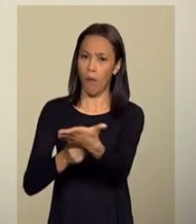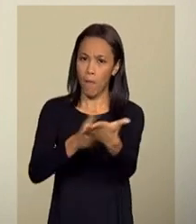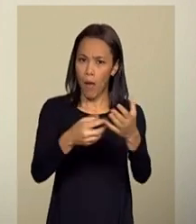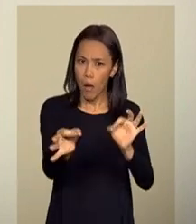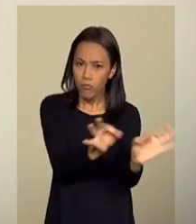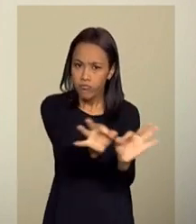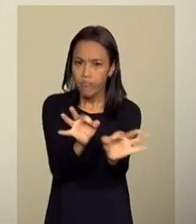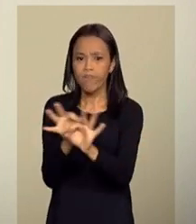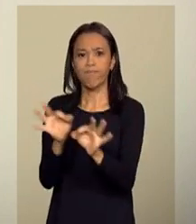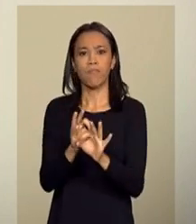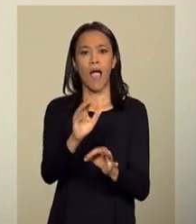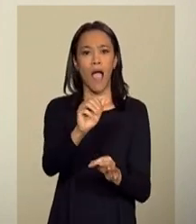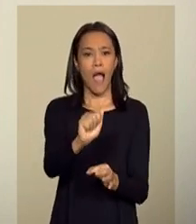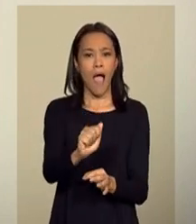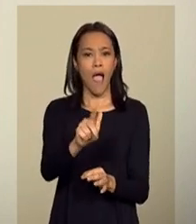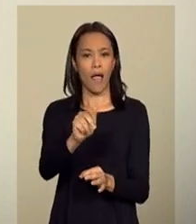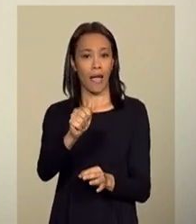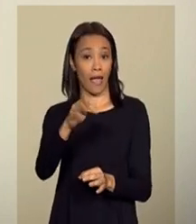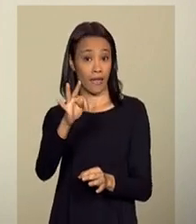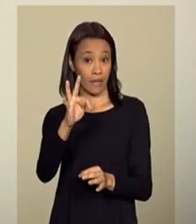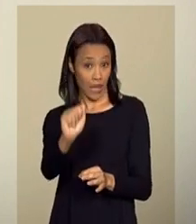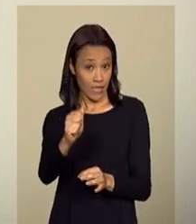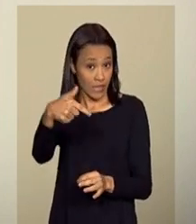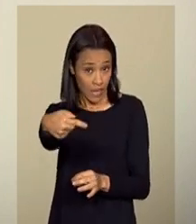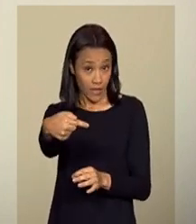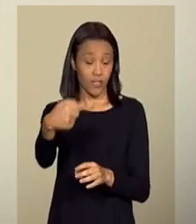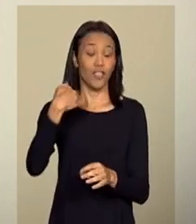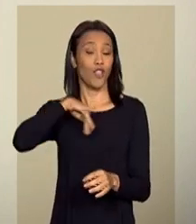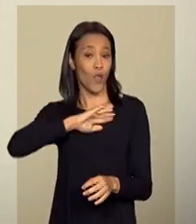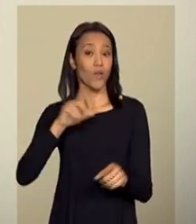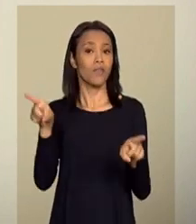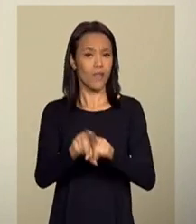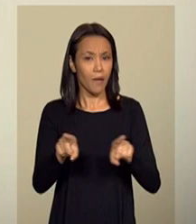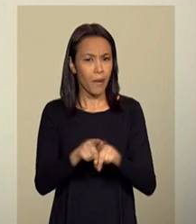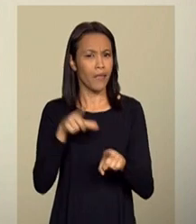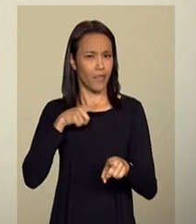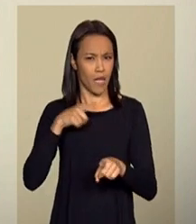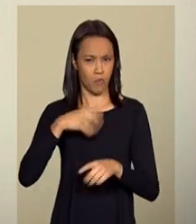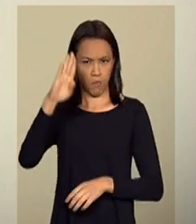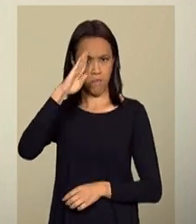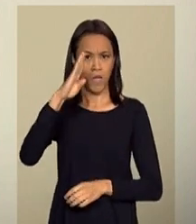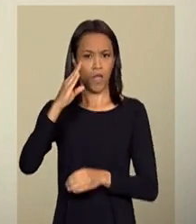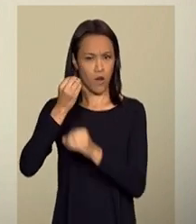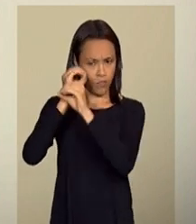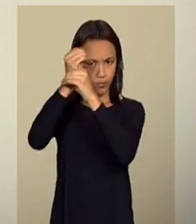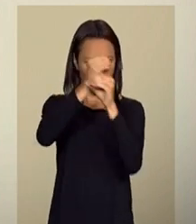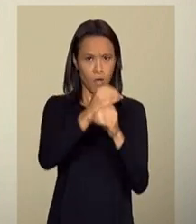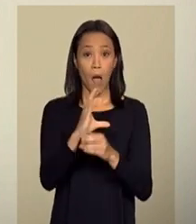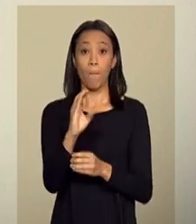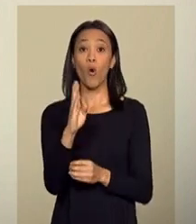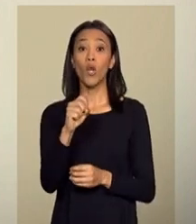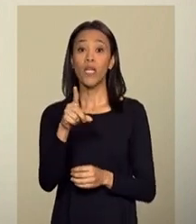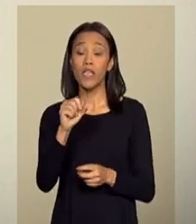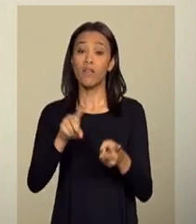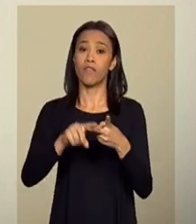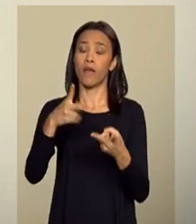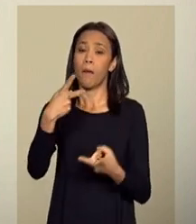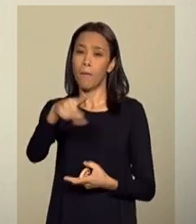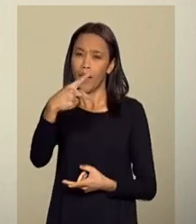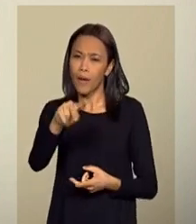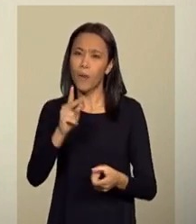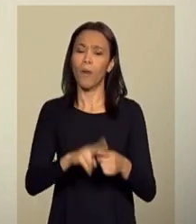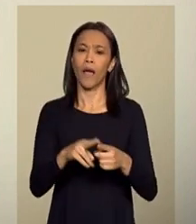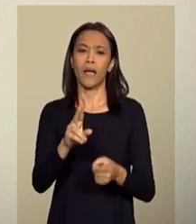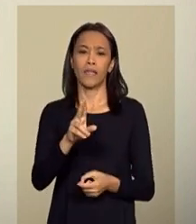a Ágata 7 e contamos com observadores militares da Bolívia do Paraguai da Guiana